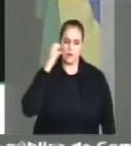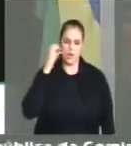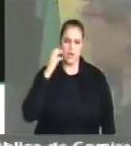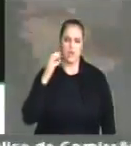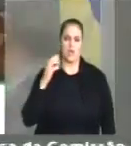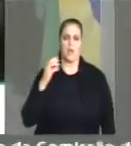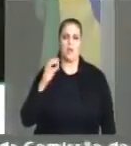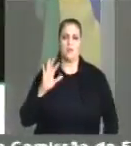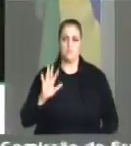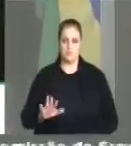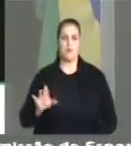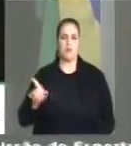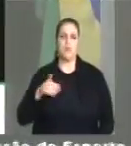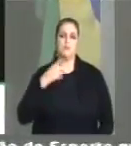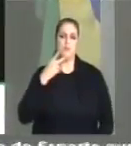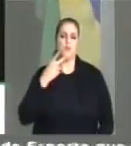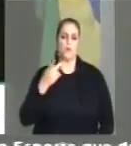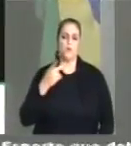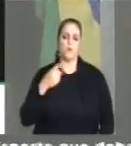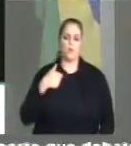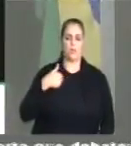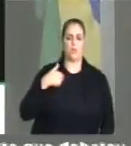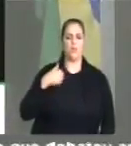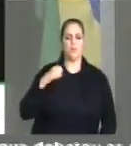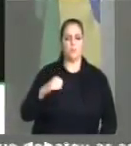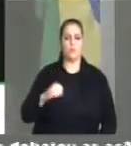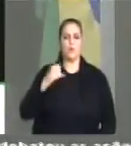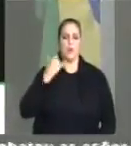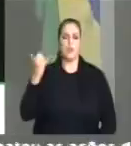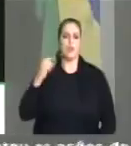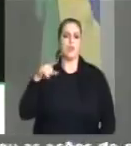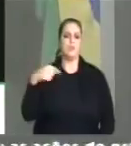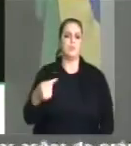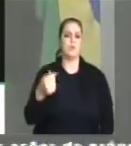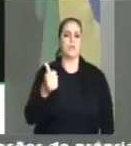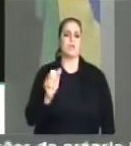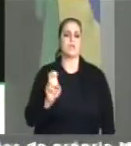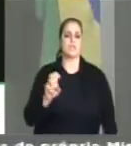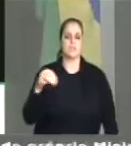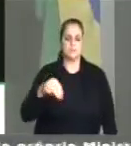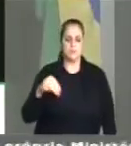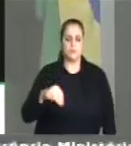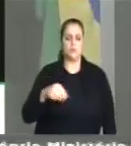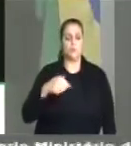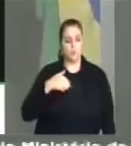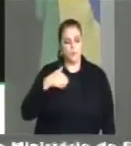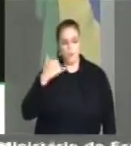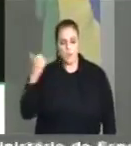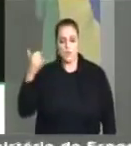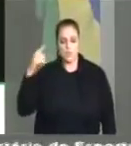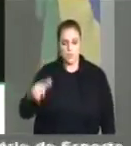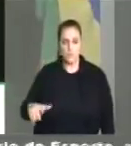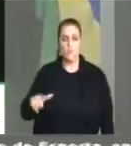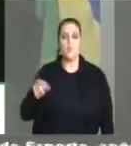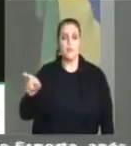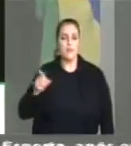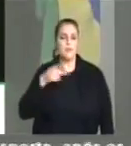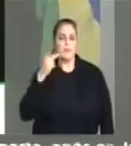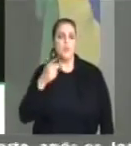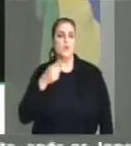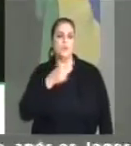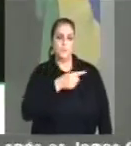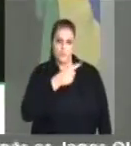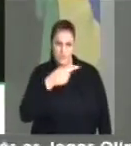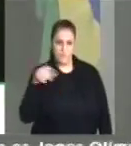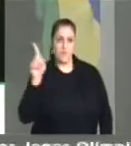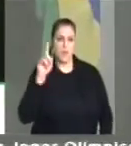daqui a 15 minutos. 15 minutos depois eu liguei. Disse, vá para o aeroporto. Tem um